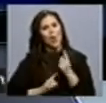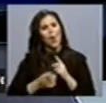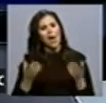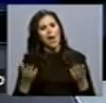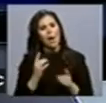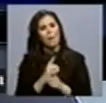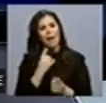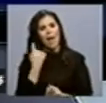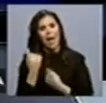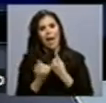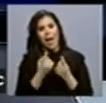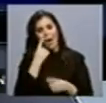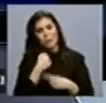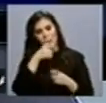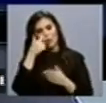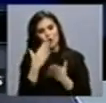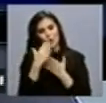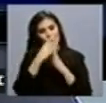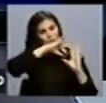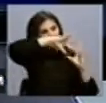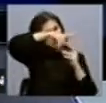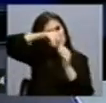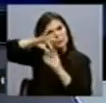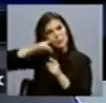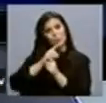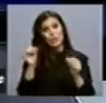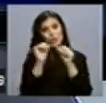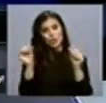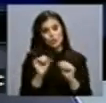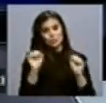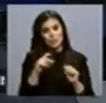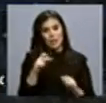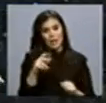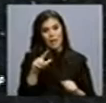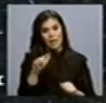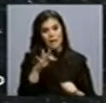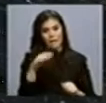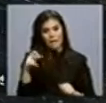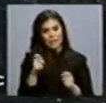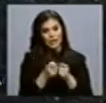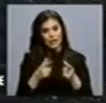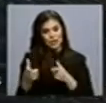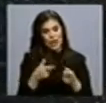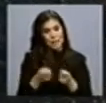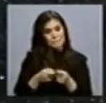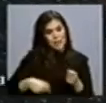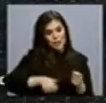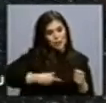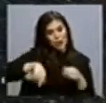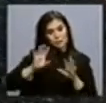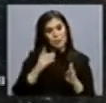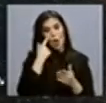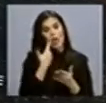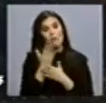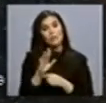vezes pouco amado pelos astrónomos, que identificavam como o sistema de Alfa Centauro como as estrelas mais próximas de nós, mas de facto, olha, como mostra